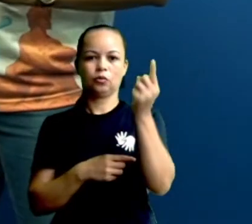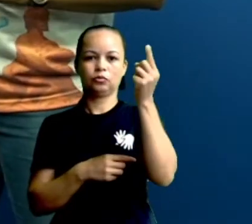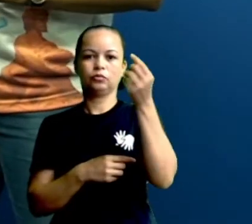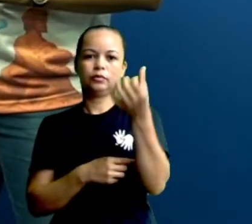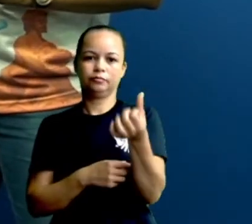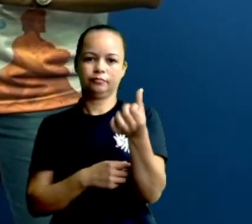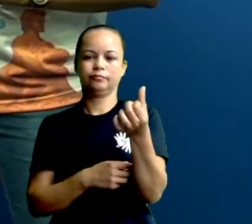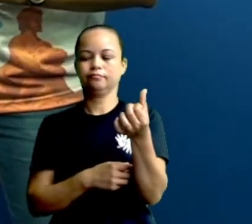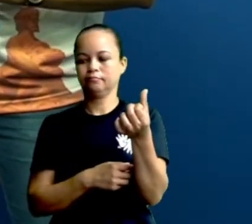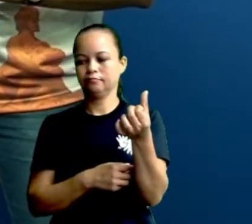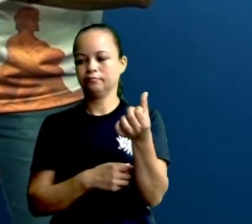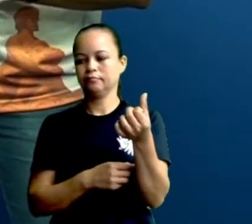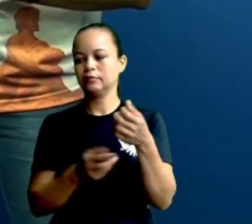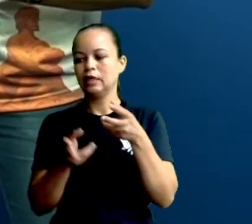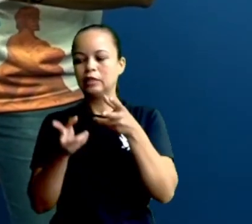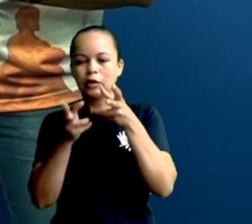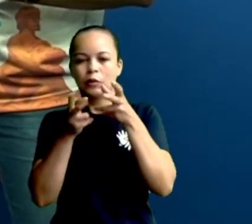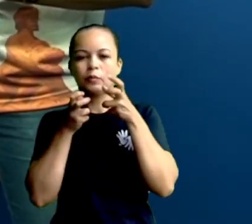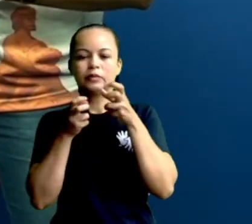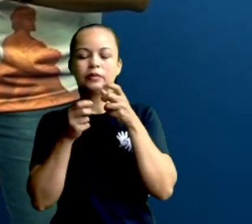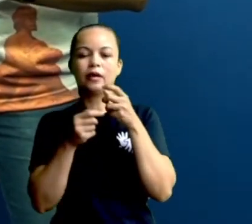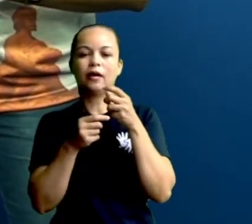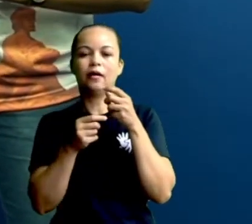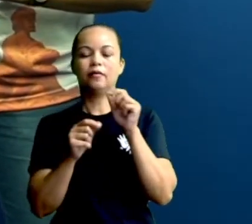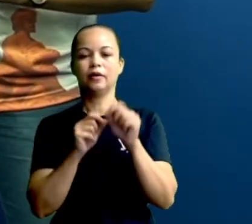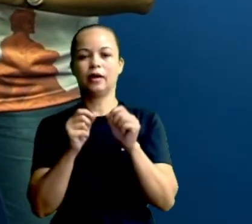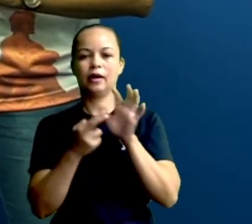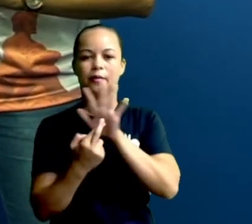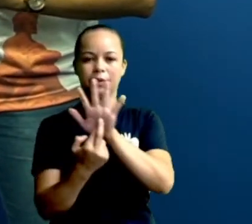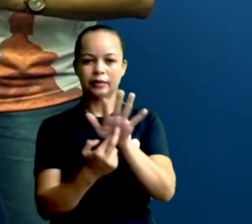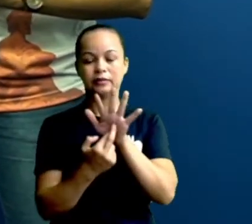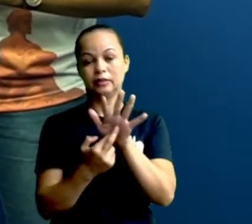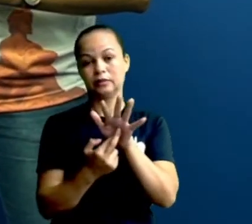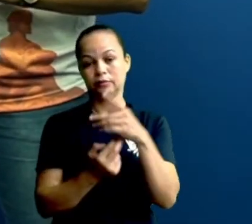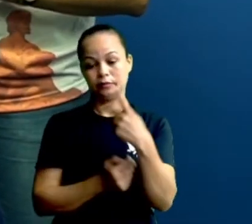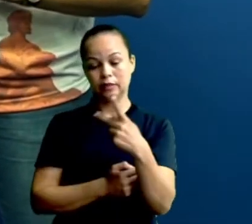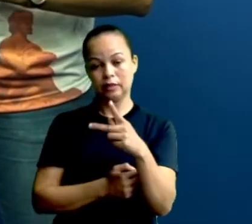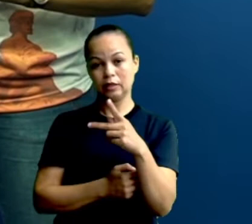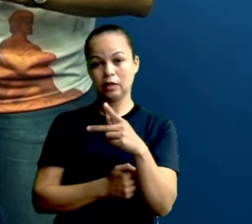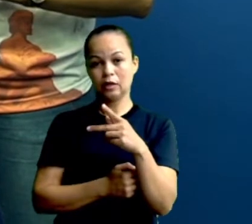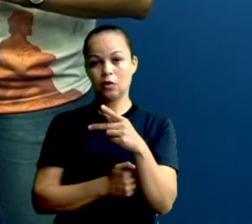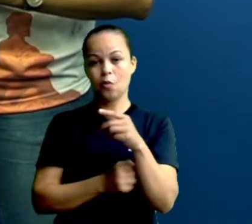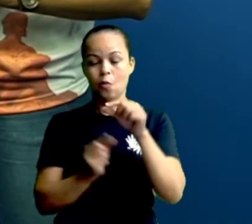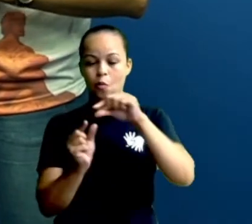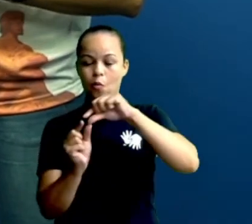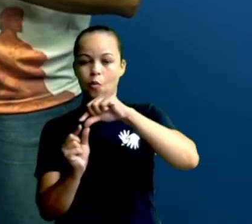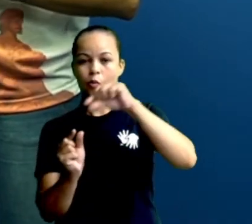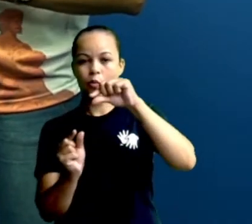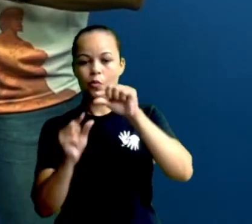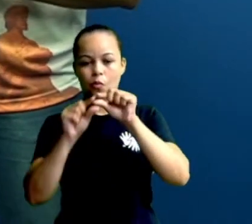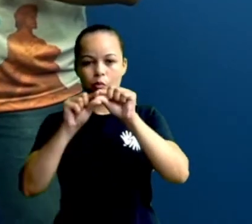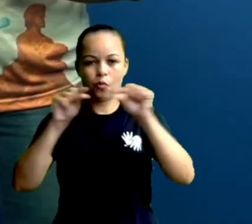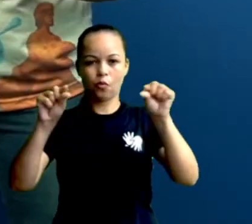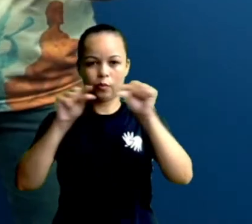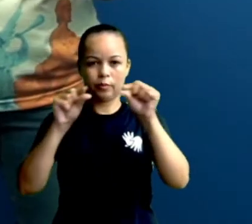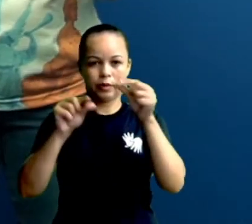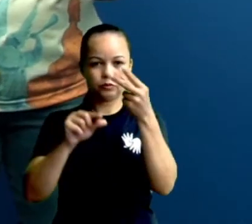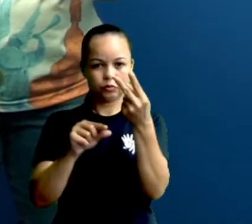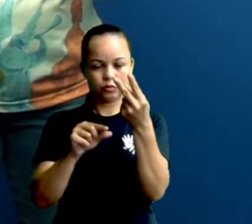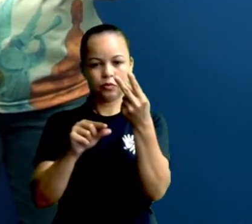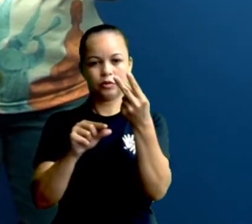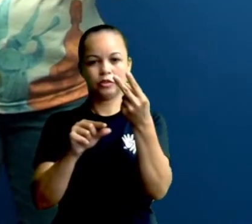6. E aqui, ó, eu tenho a mesma representação daqui, sendo que o meu comprimento 2 e a